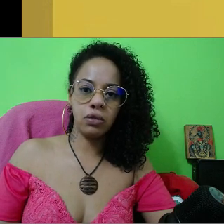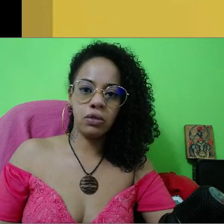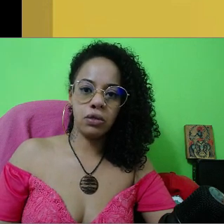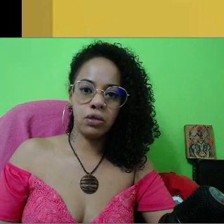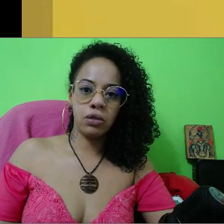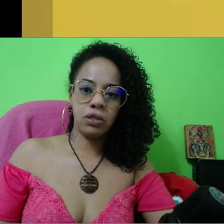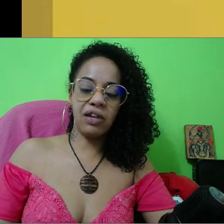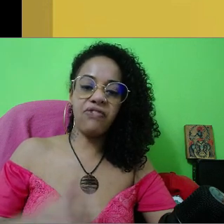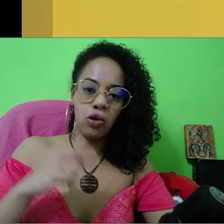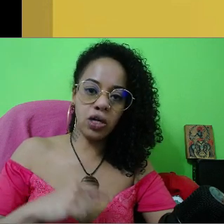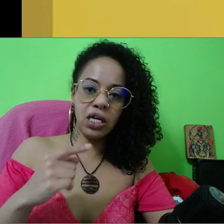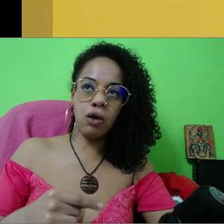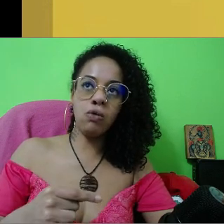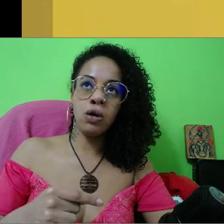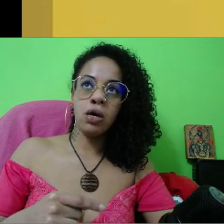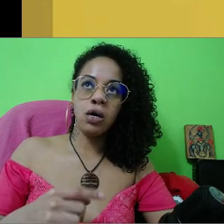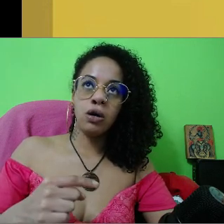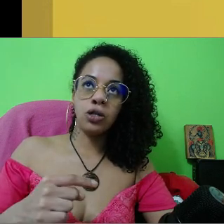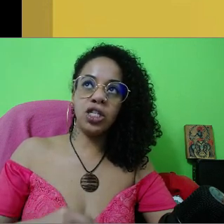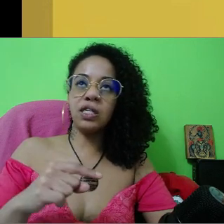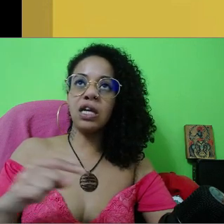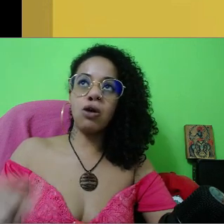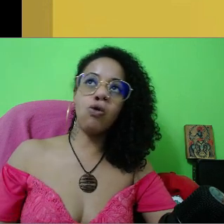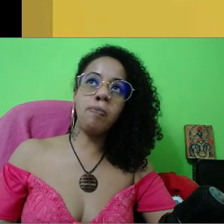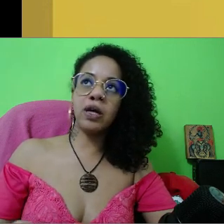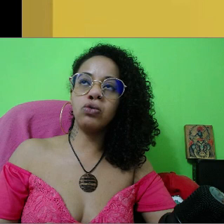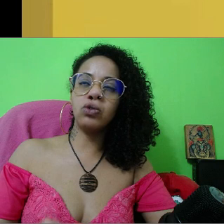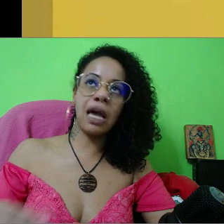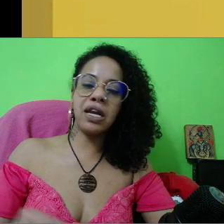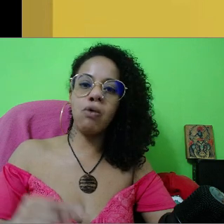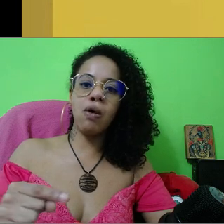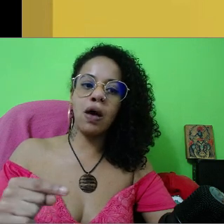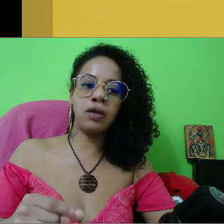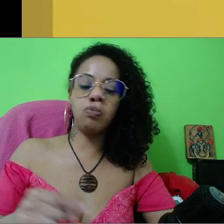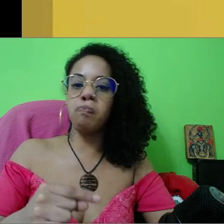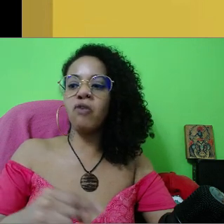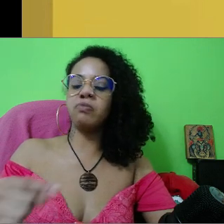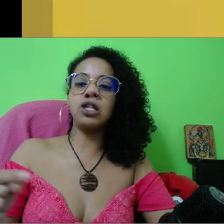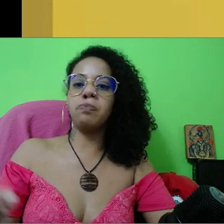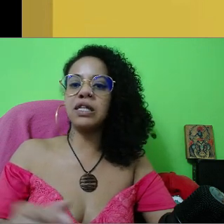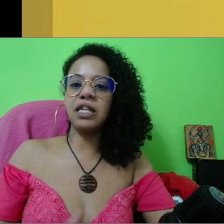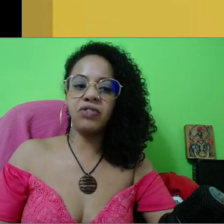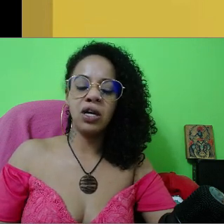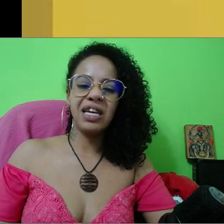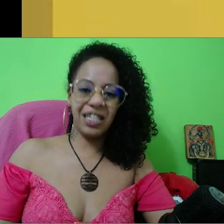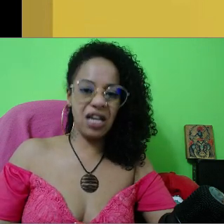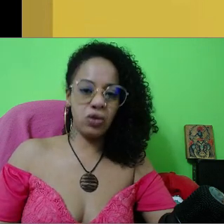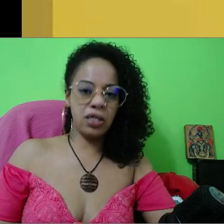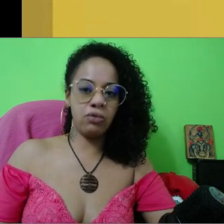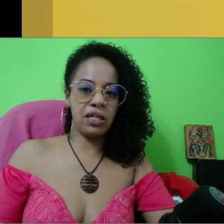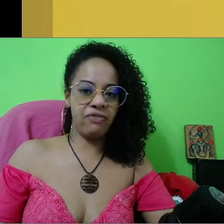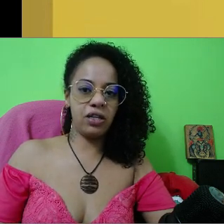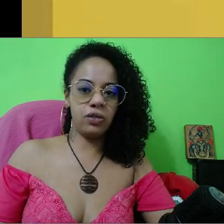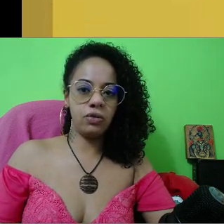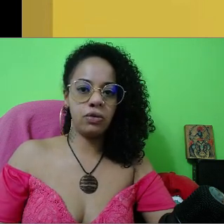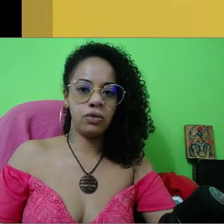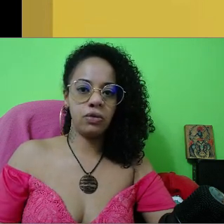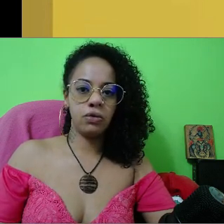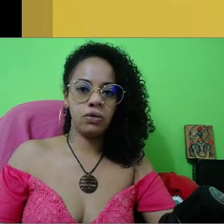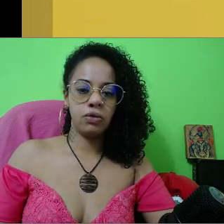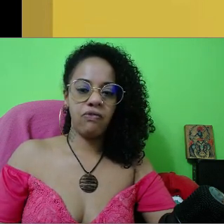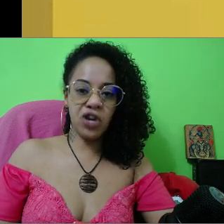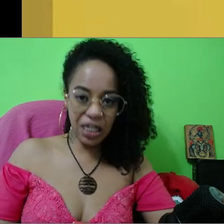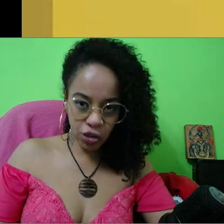falando você falou que eu disse que a culpa do temer é do Movimento Passe Livre Você tem noção que você tá